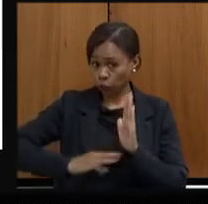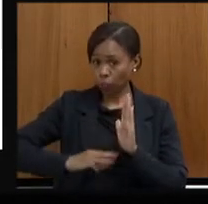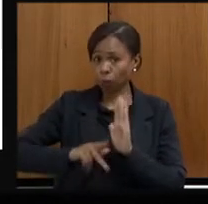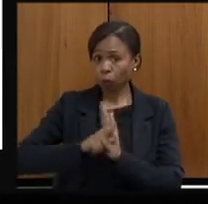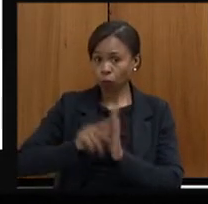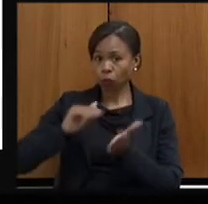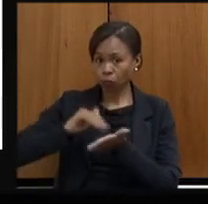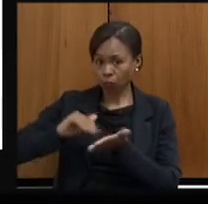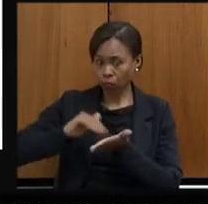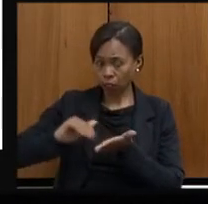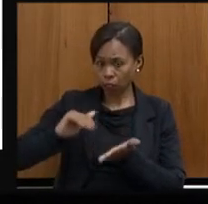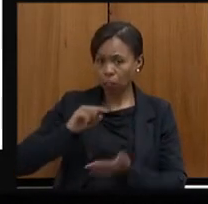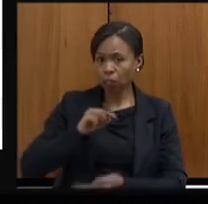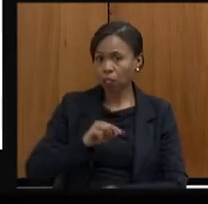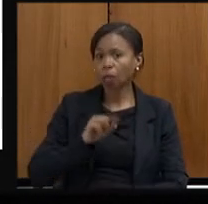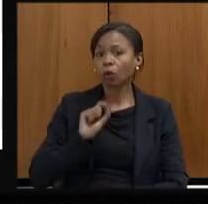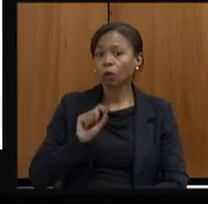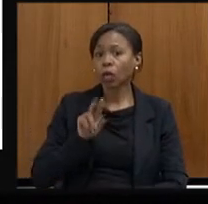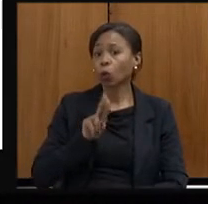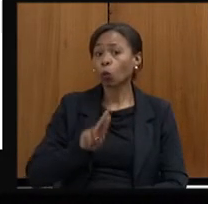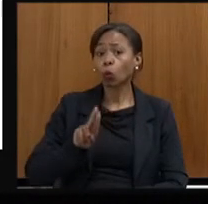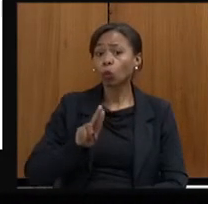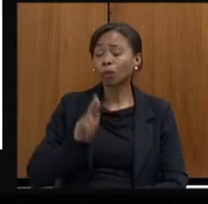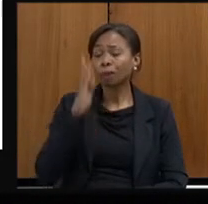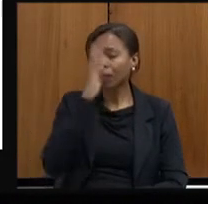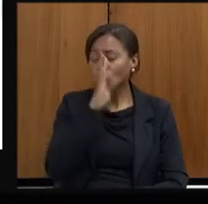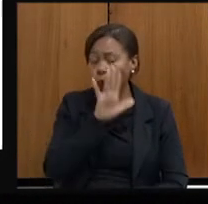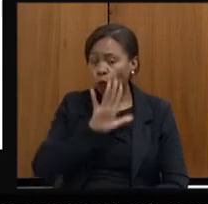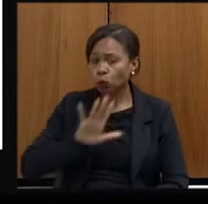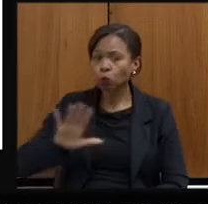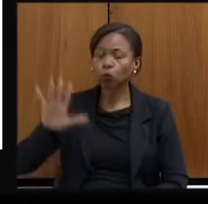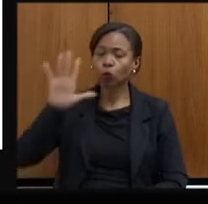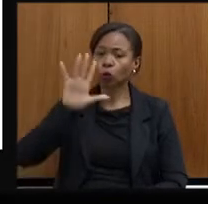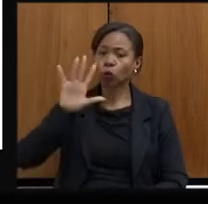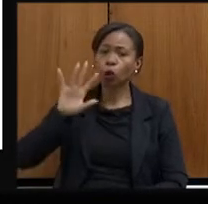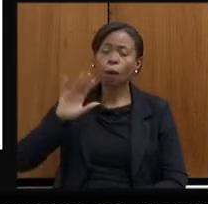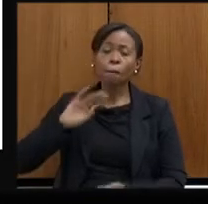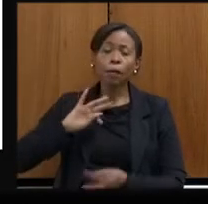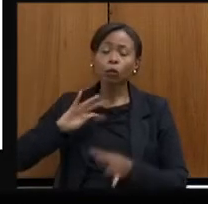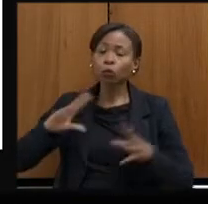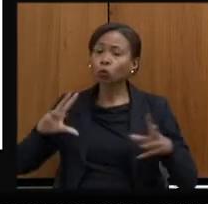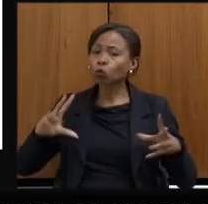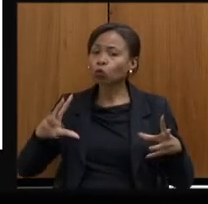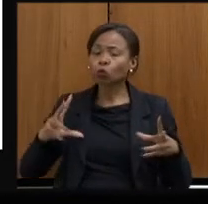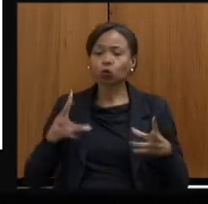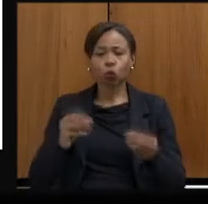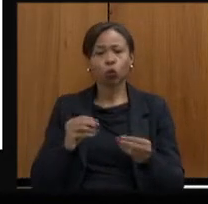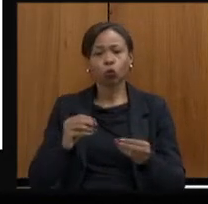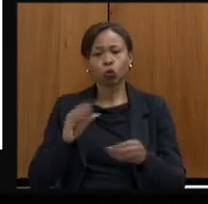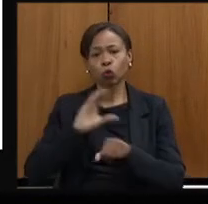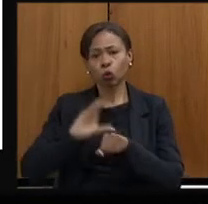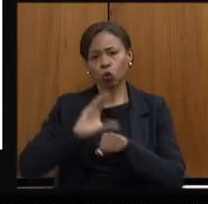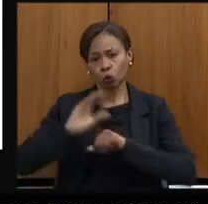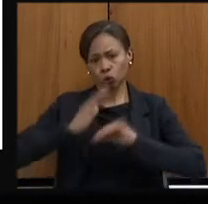CEDES, ela é utilizada em todo o Brasil para todos os cursos de qualificação profissional do MEC.